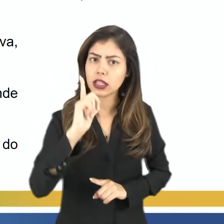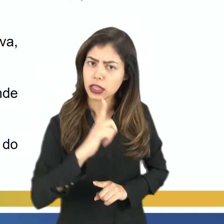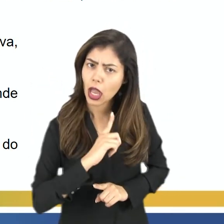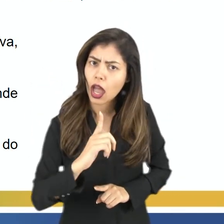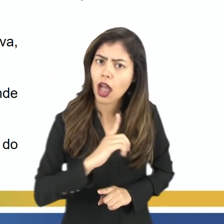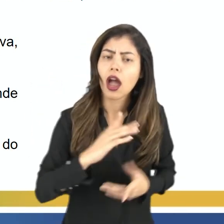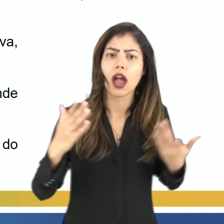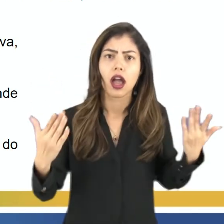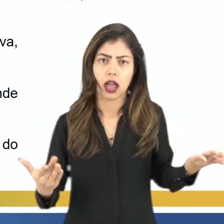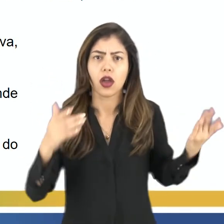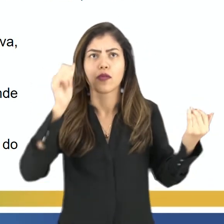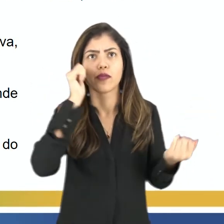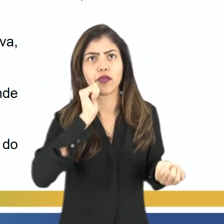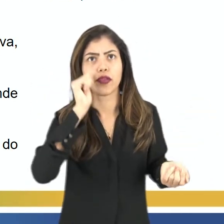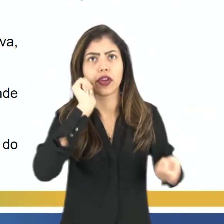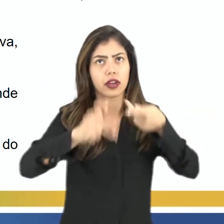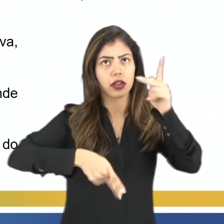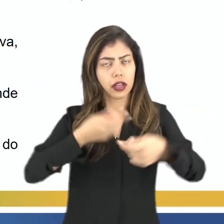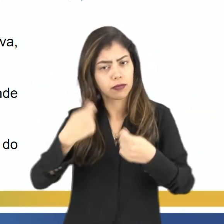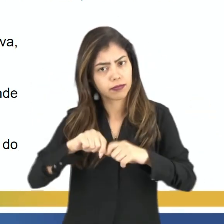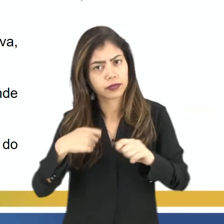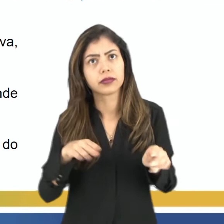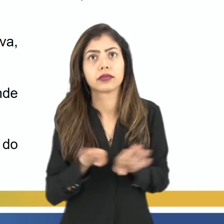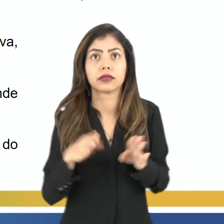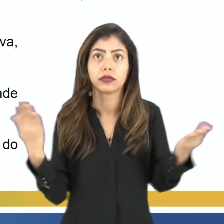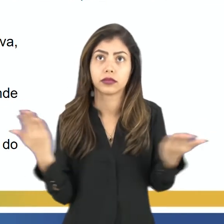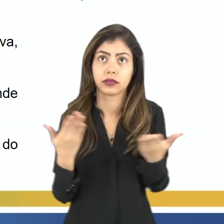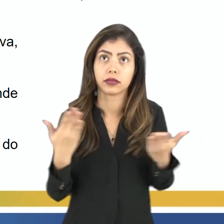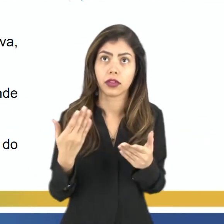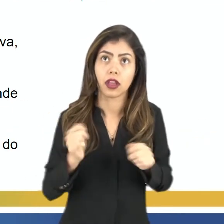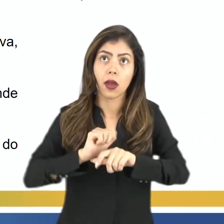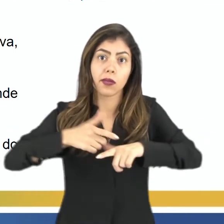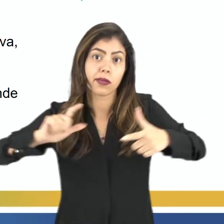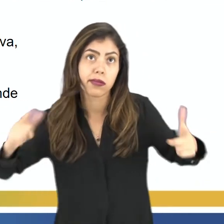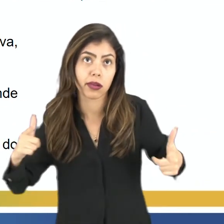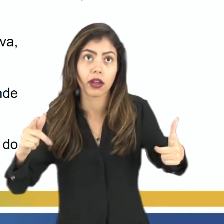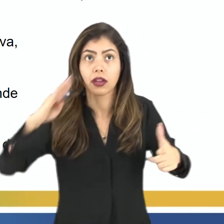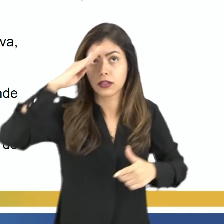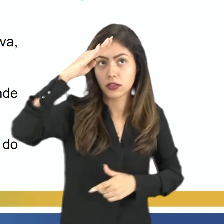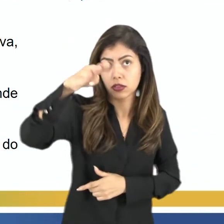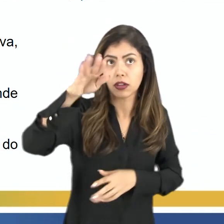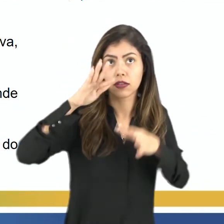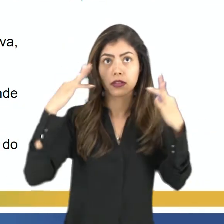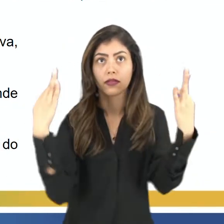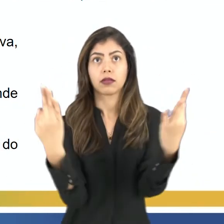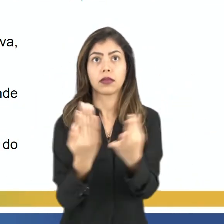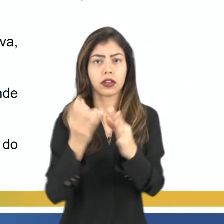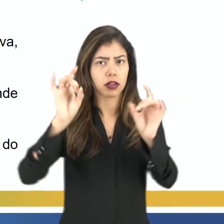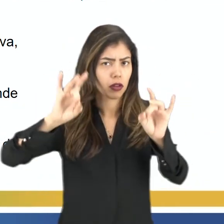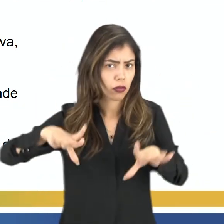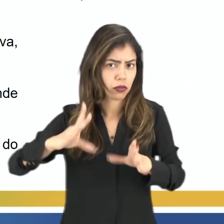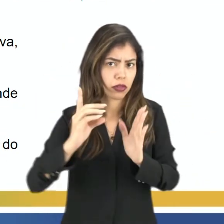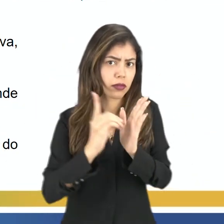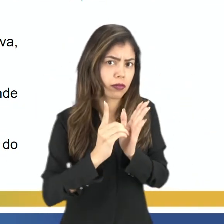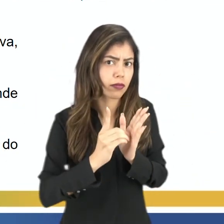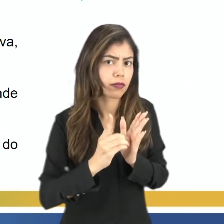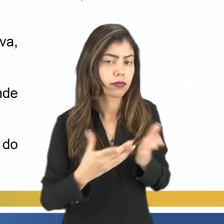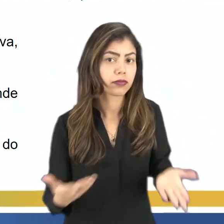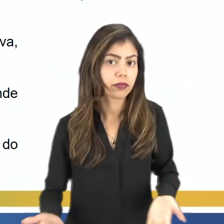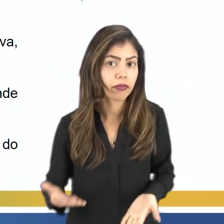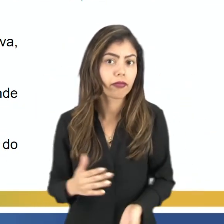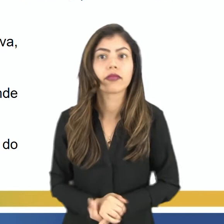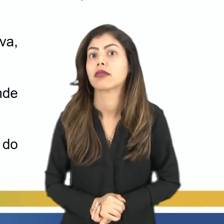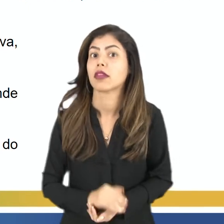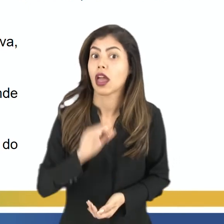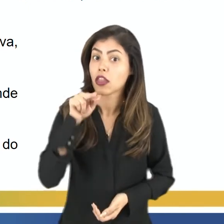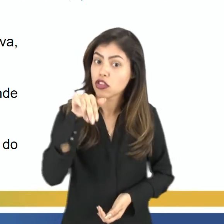da mulher na composição da população economicamente ativa, pois aumentou o número de mulheres chefes de família na última década? Pessoal, a nível,